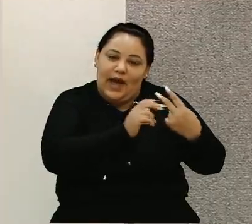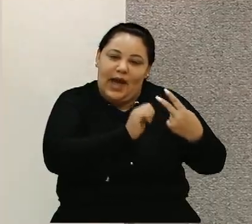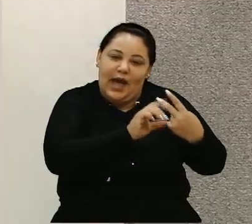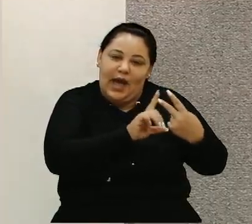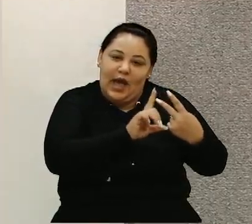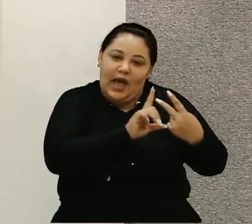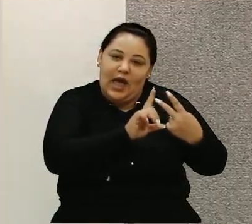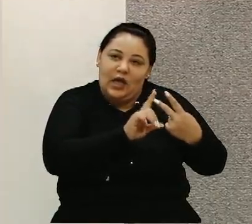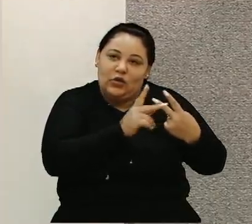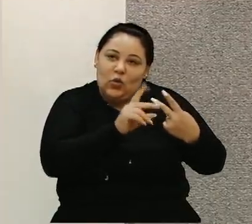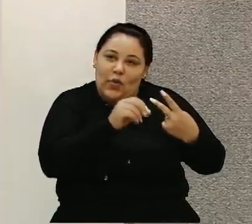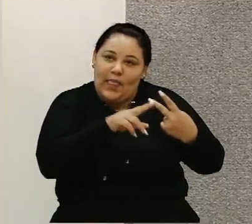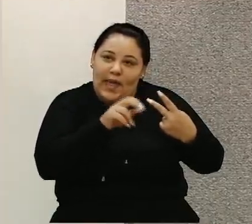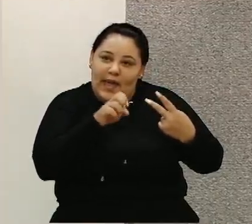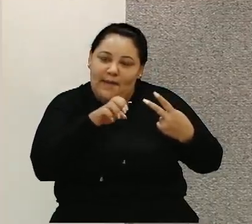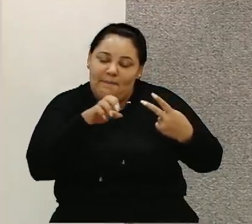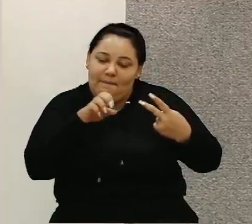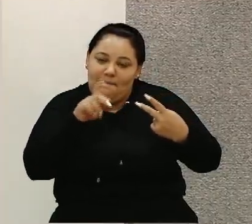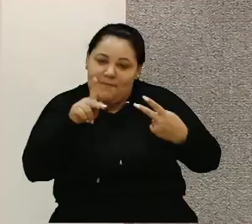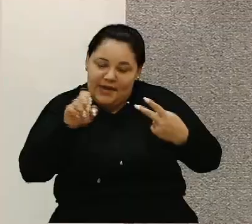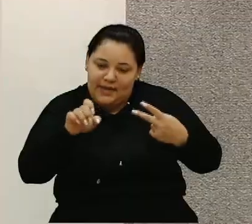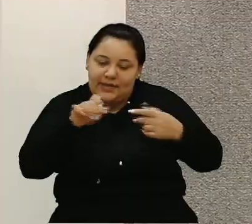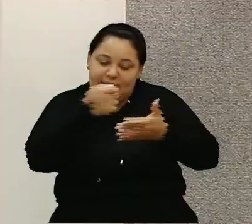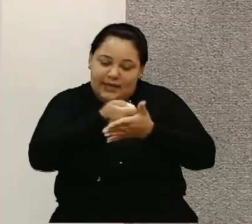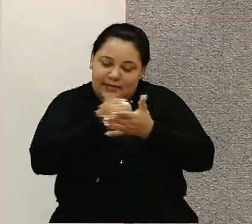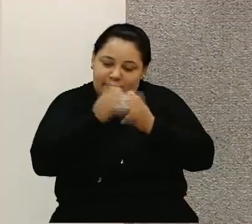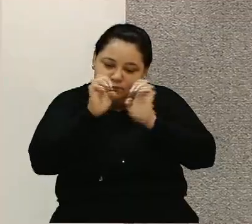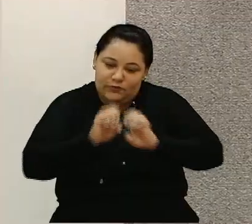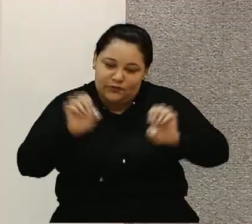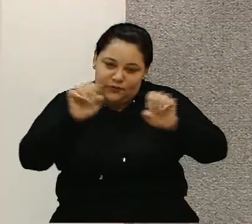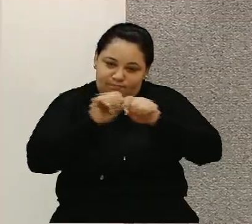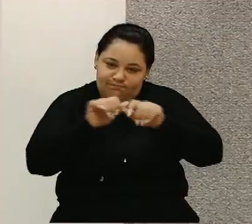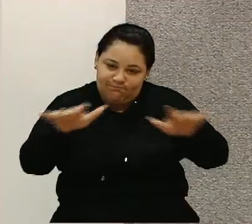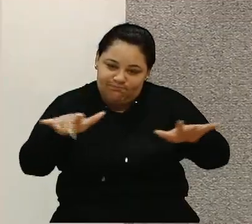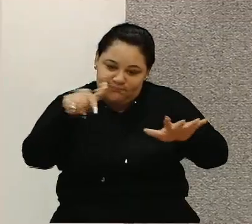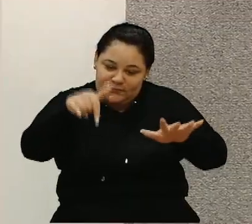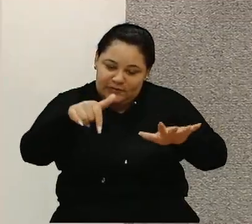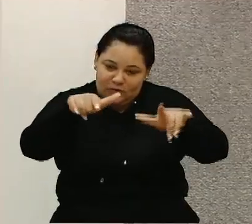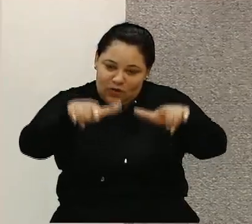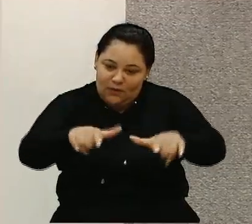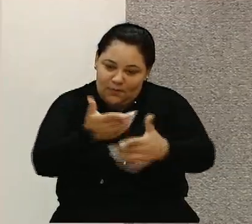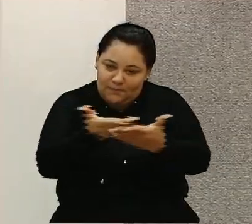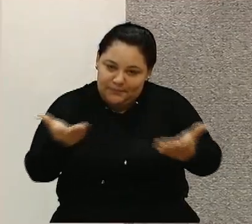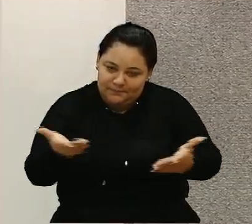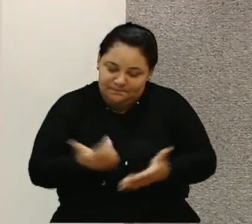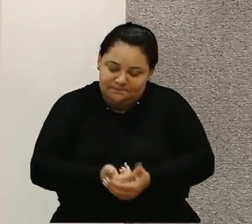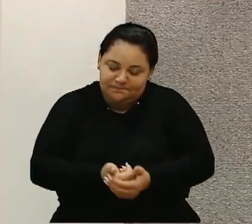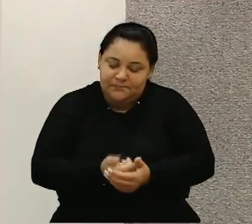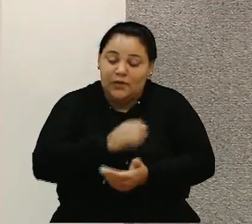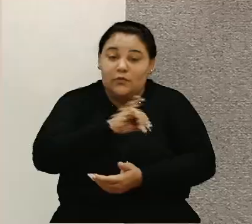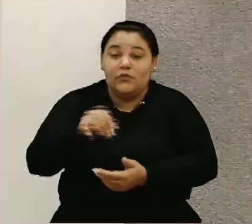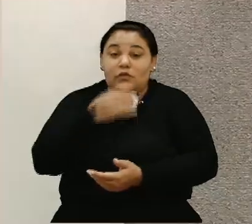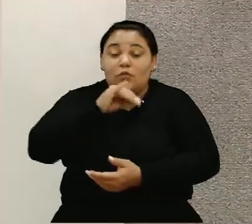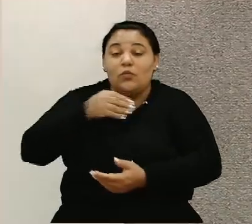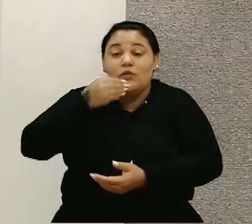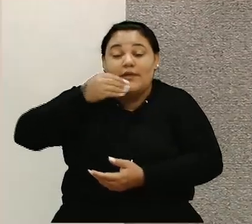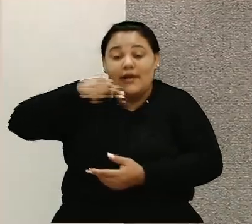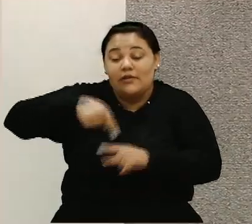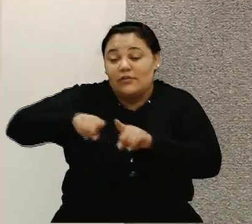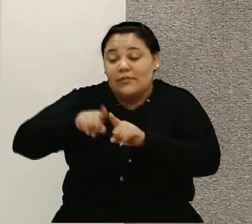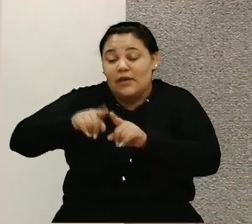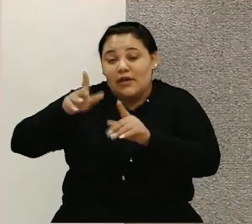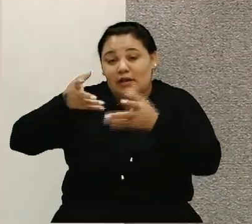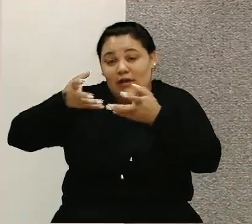levar o Evangelho neste lugar e nestes ambientes. Aproveitando a oportunidade também, eu quero destacar aqui que, além de toda essa promoção de